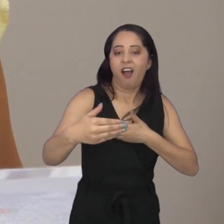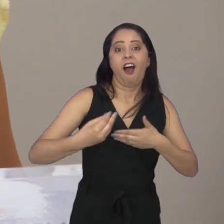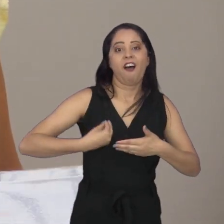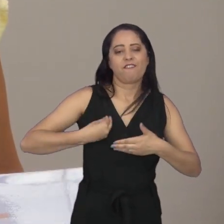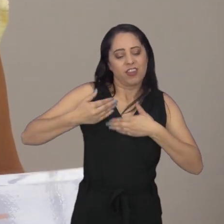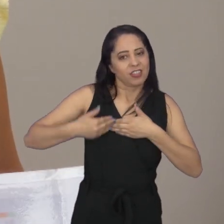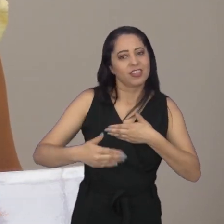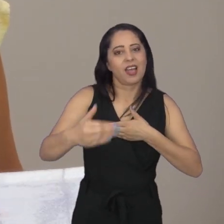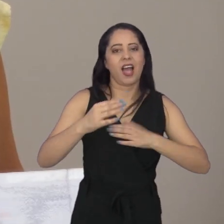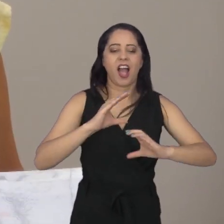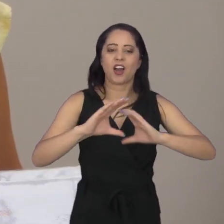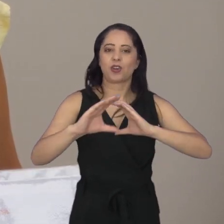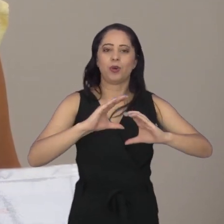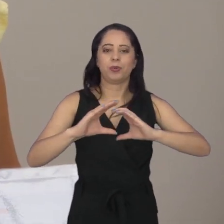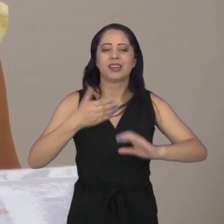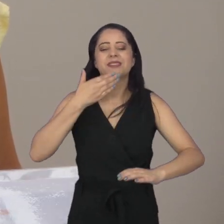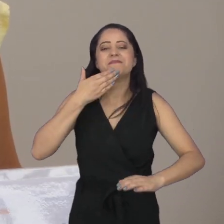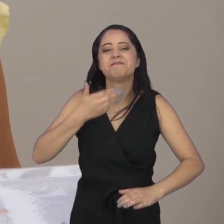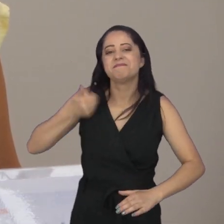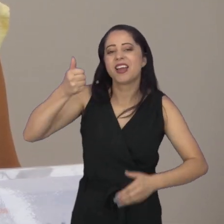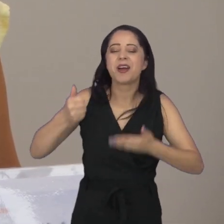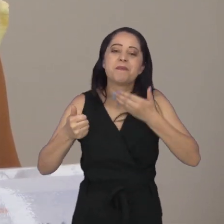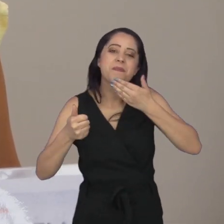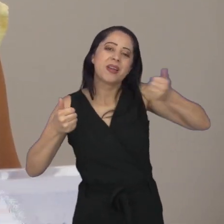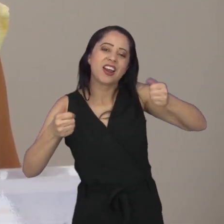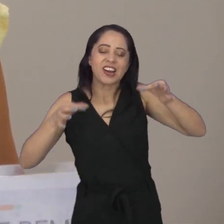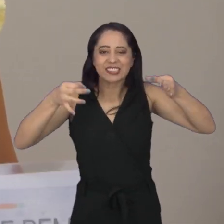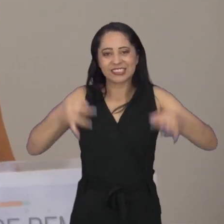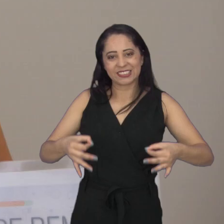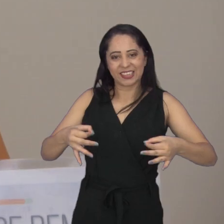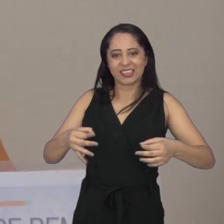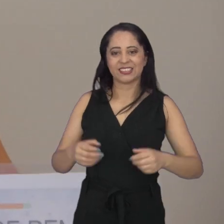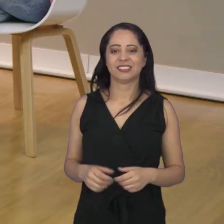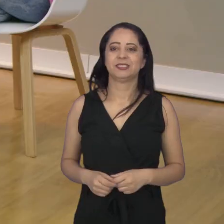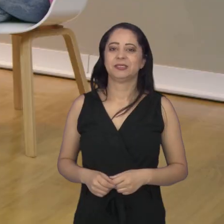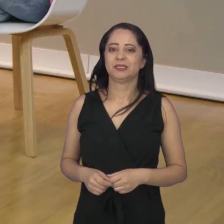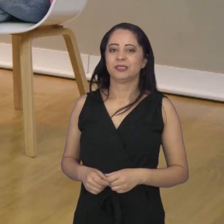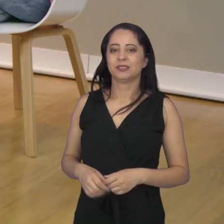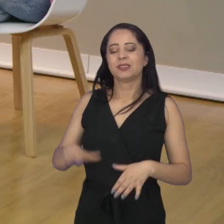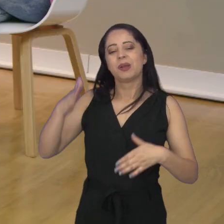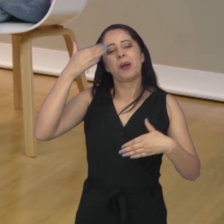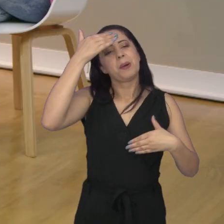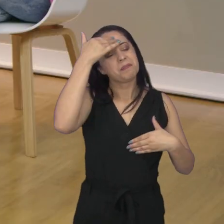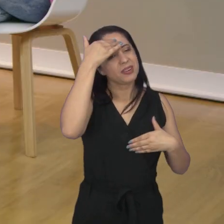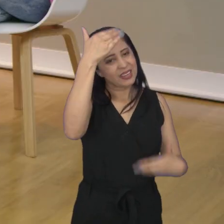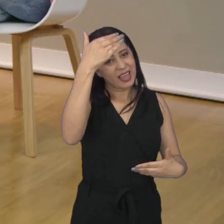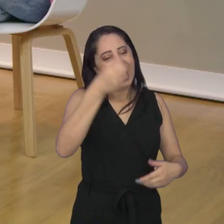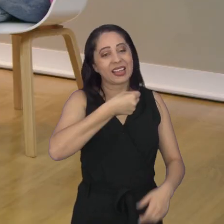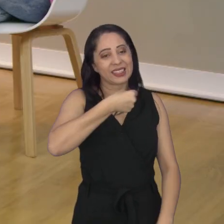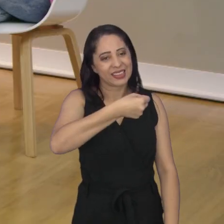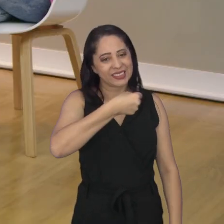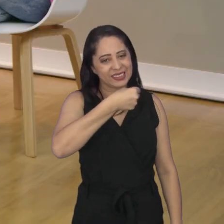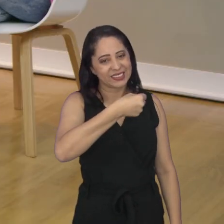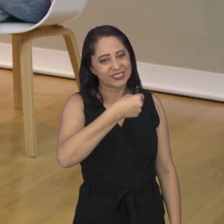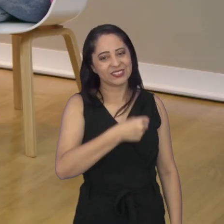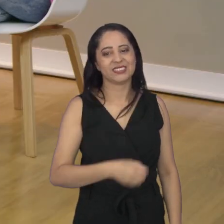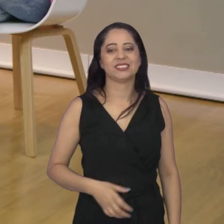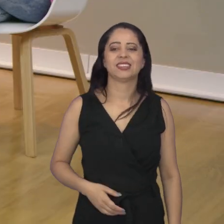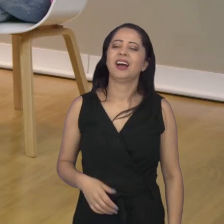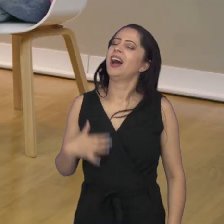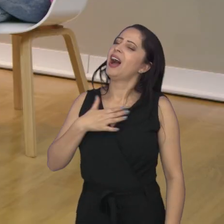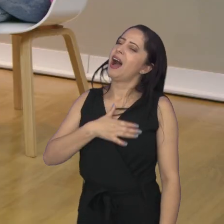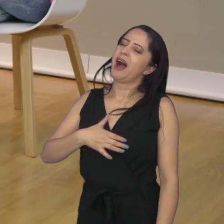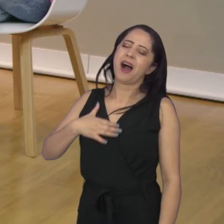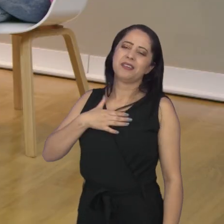comunicação seja cada vez mais assertiva. Muito obrigada, Mari, pela entrevista. Foi uma delícia. Prazer. Foi